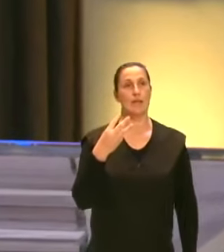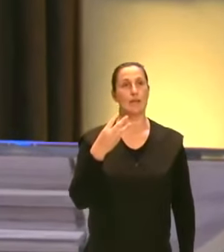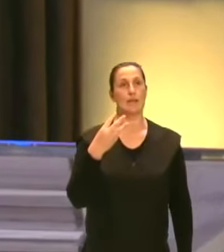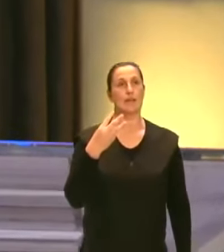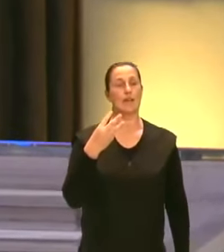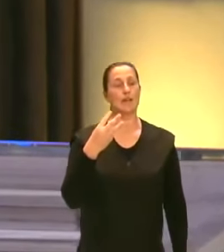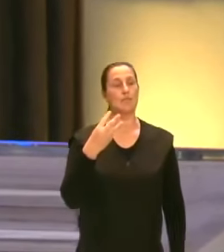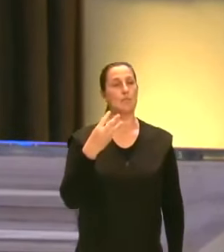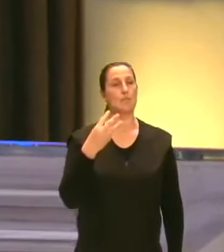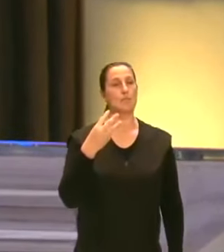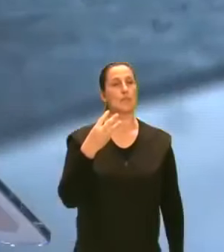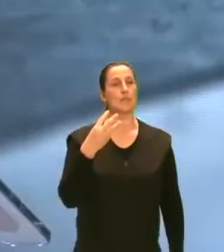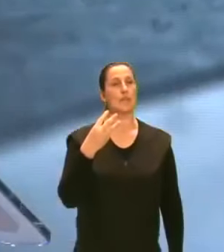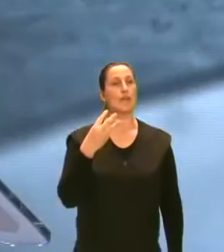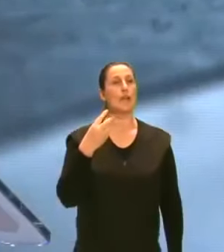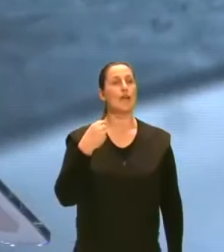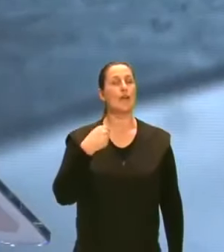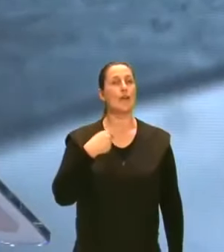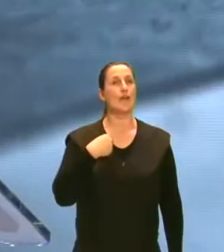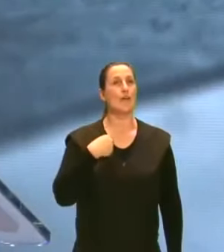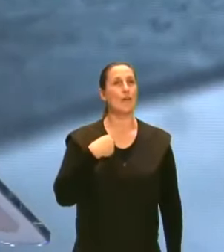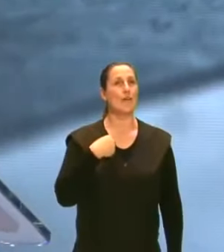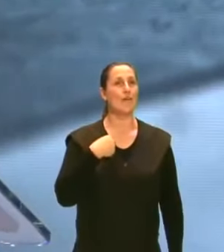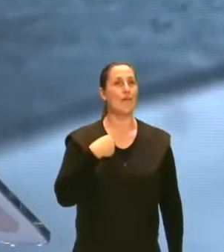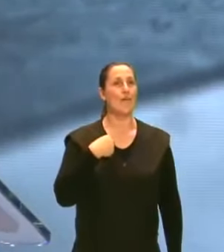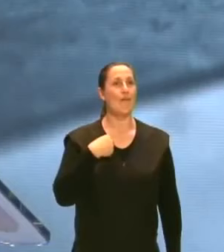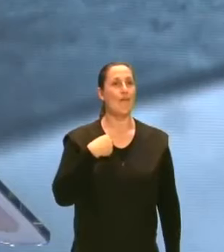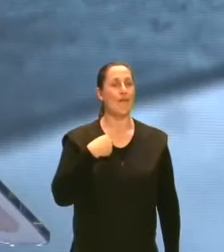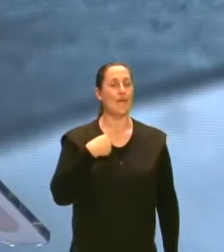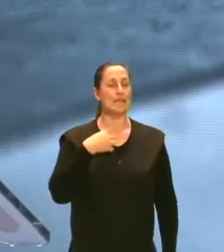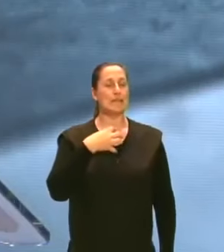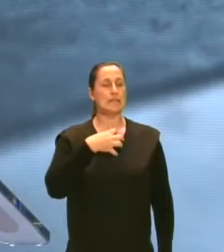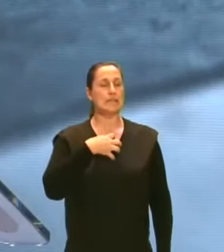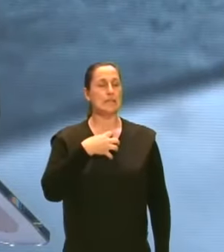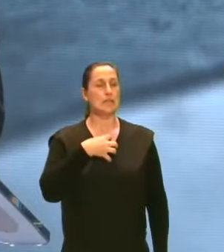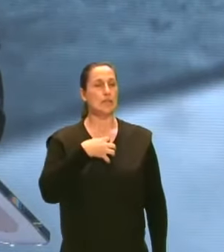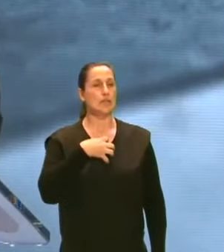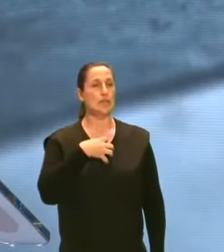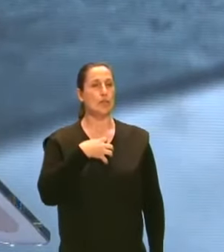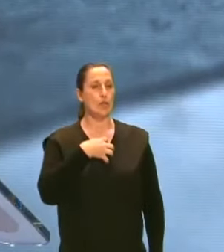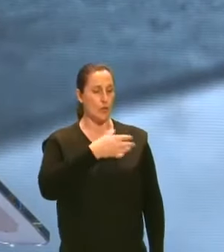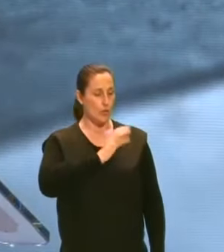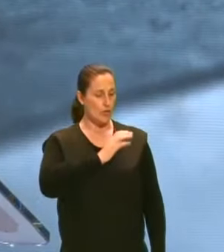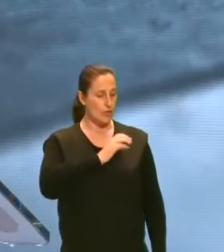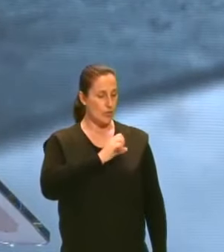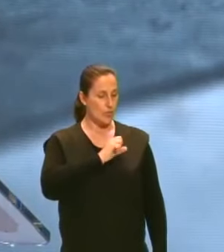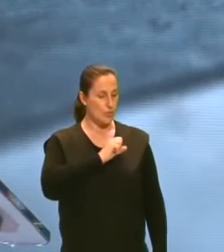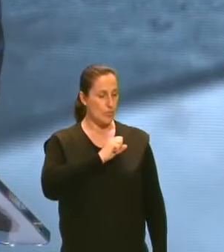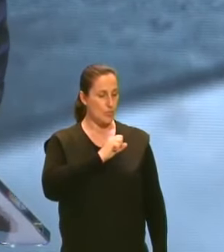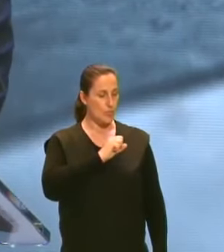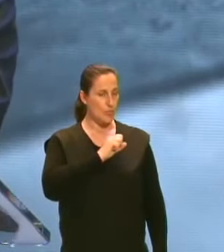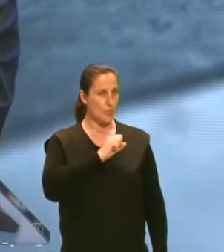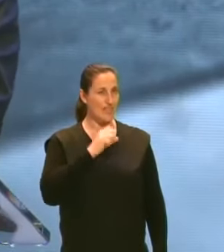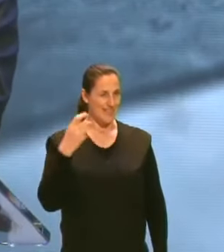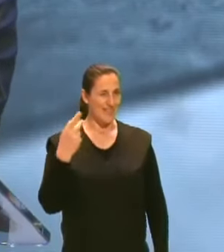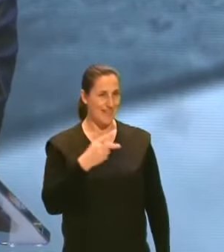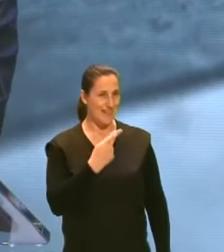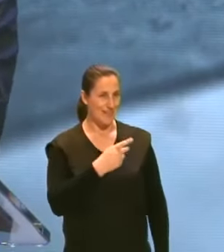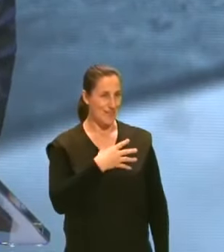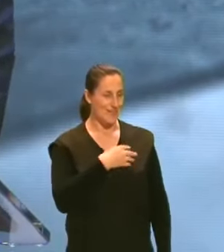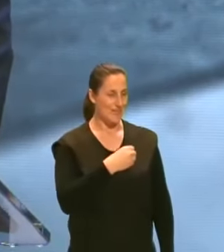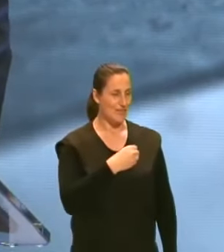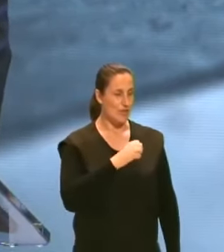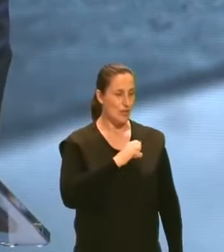escutei a batida do coração. Parecia uma locomotiva. Você já escutou? É